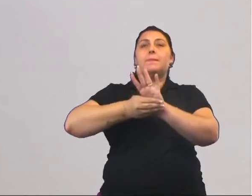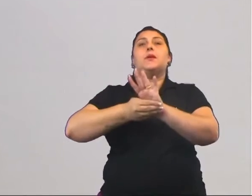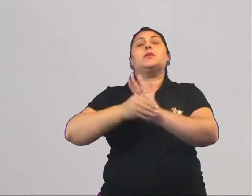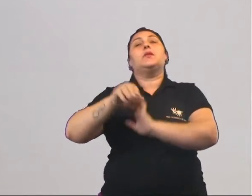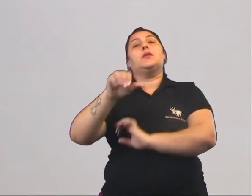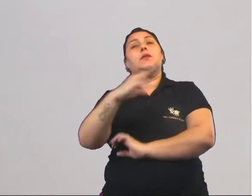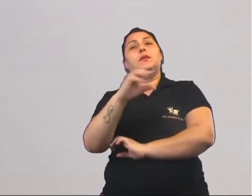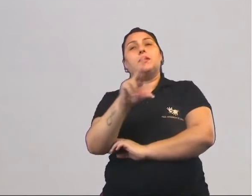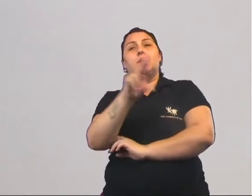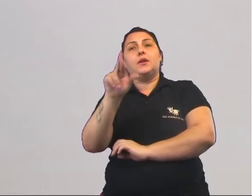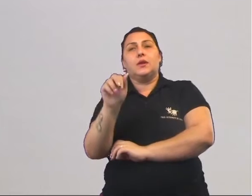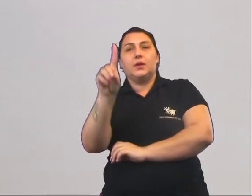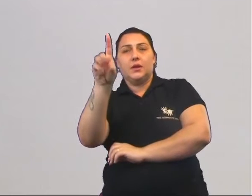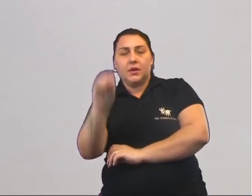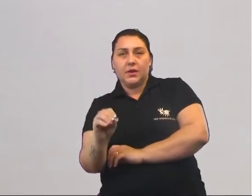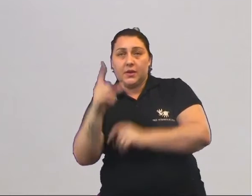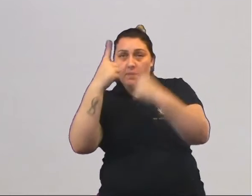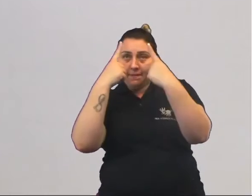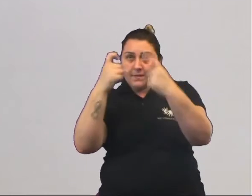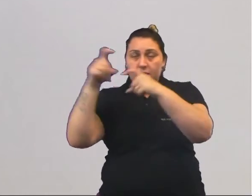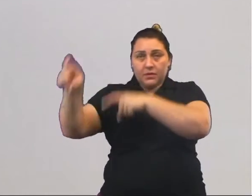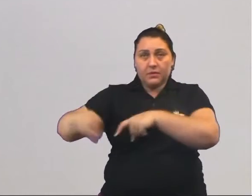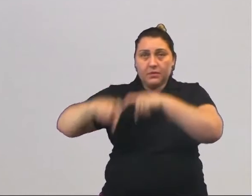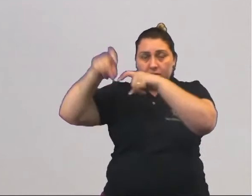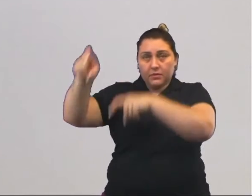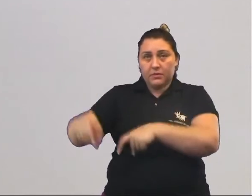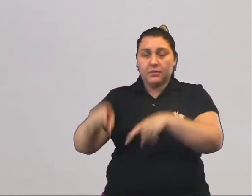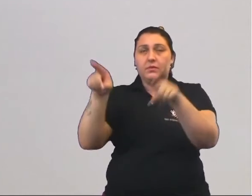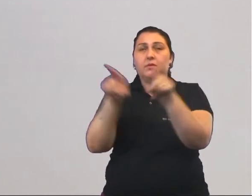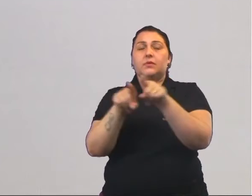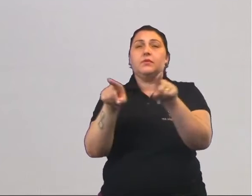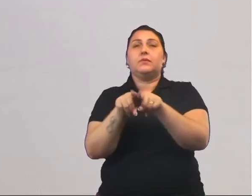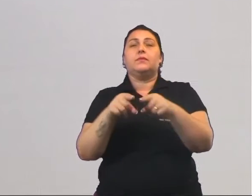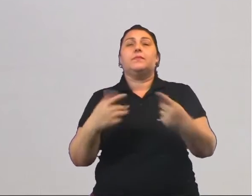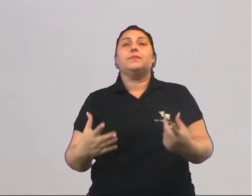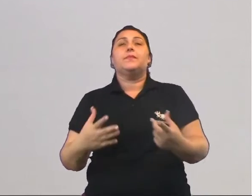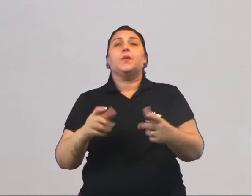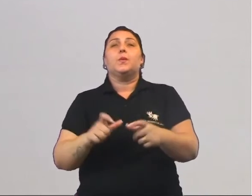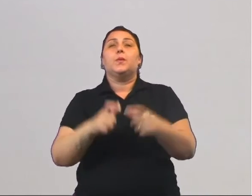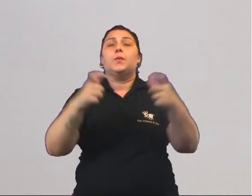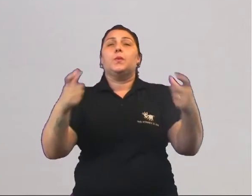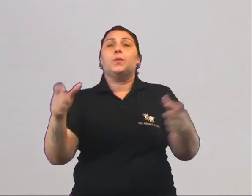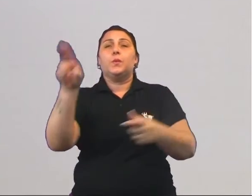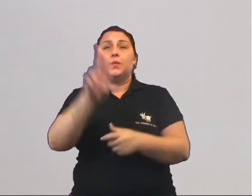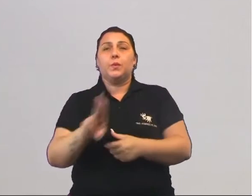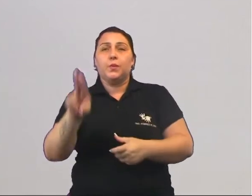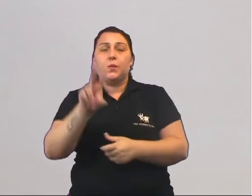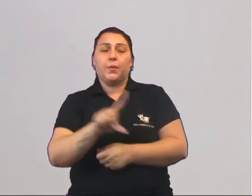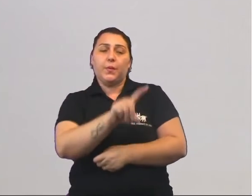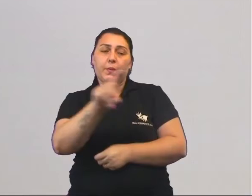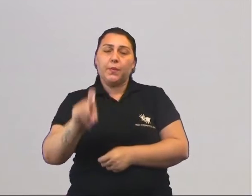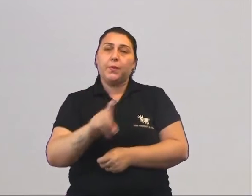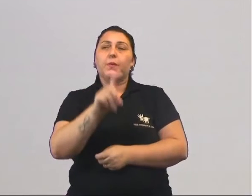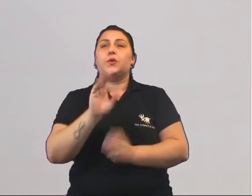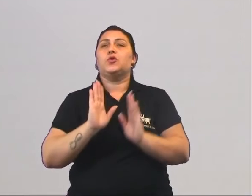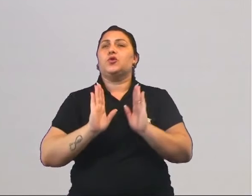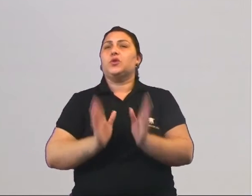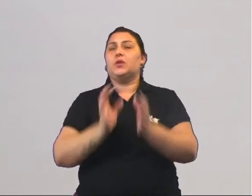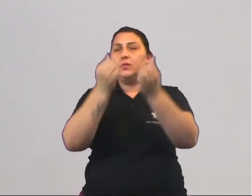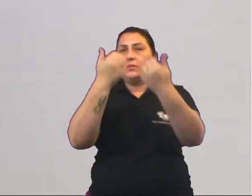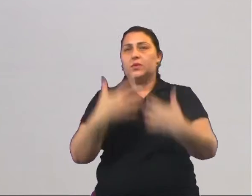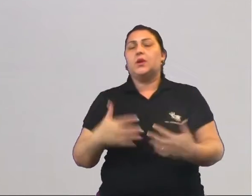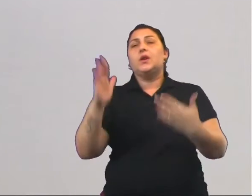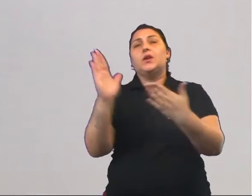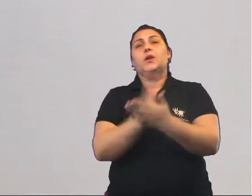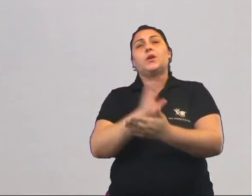os impactos ambientais, a violência no campo e a questão do aumento do uso de agrotóxico. Eu já citei